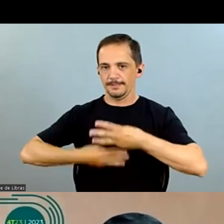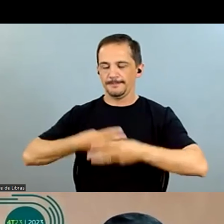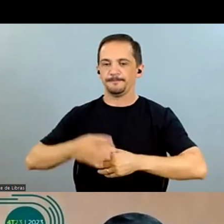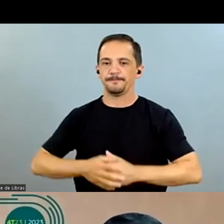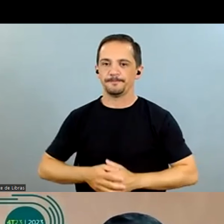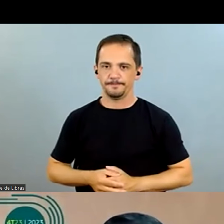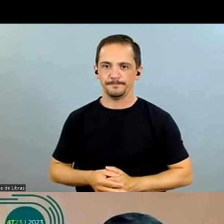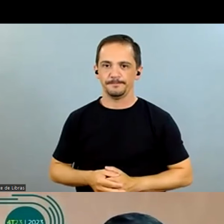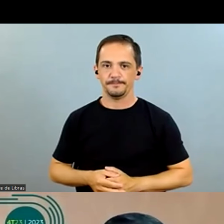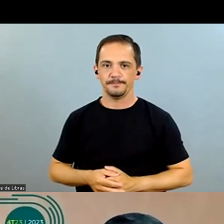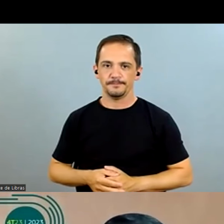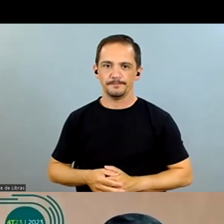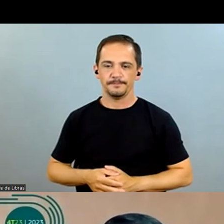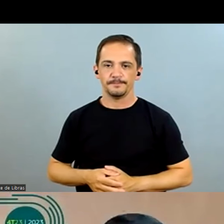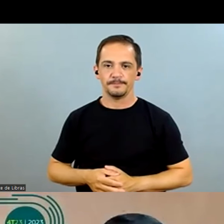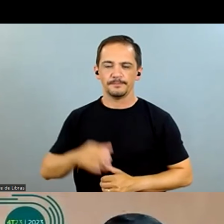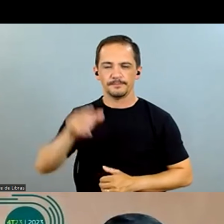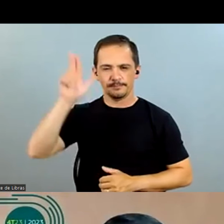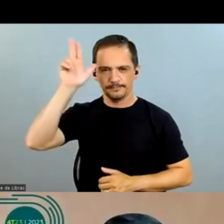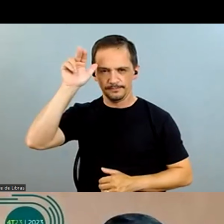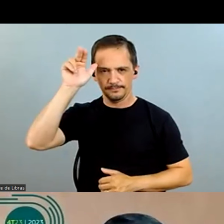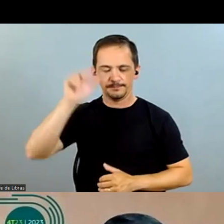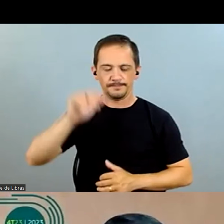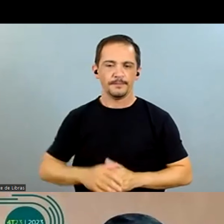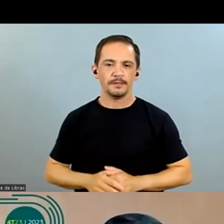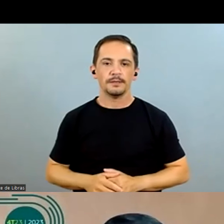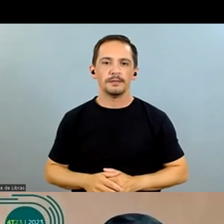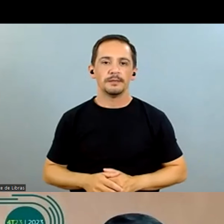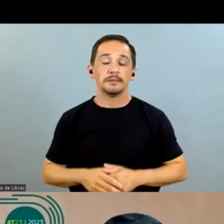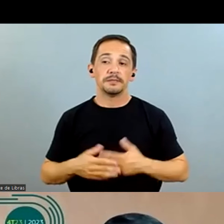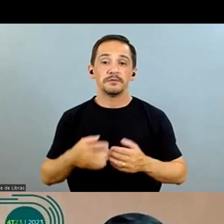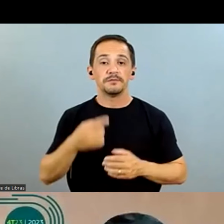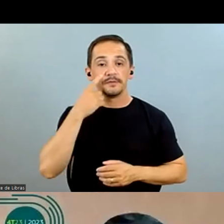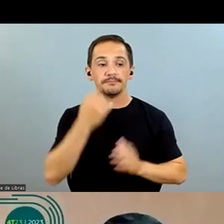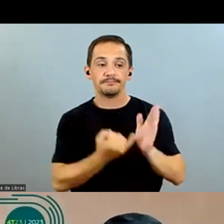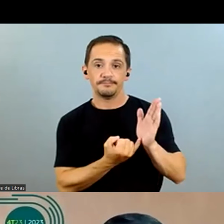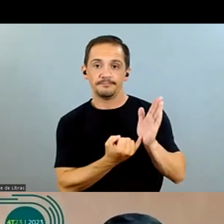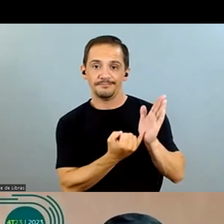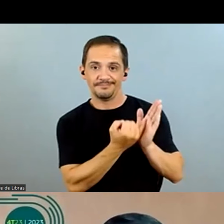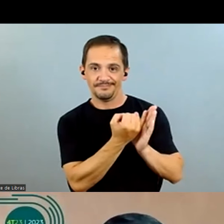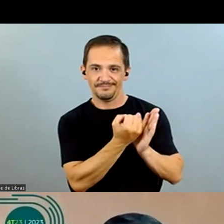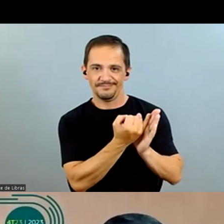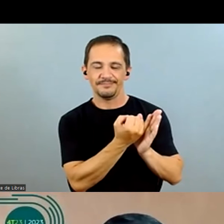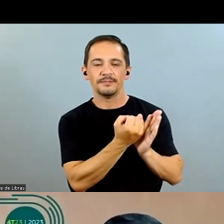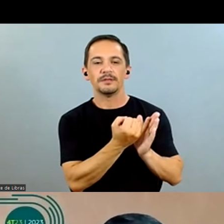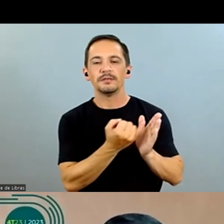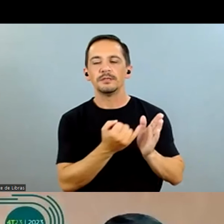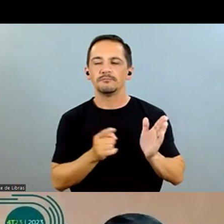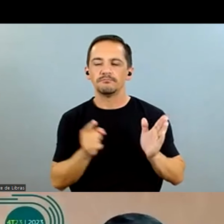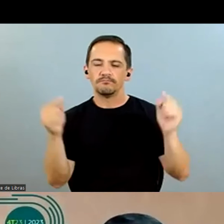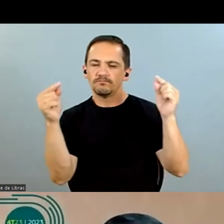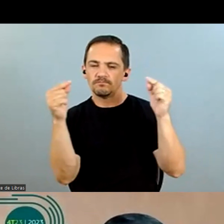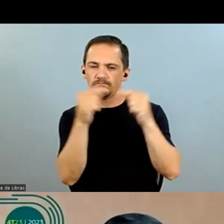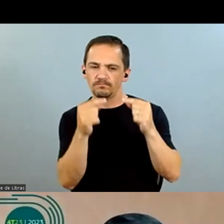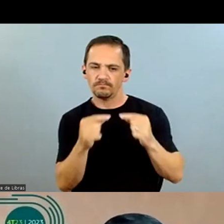fazer uma reposição eh de acordo com a inflação Caio do papelão do lado ao longo do ano dado que a gente tá com preço